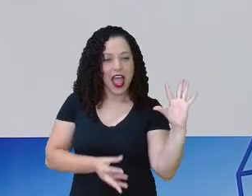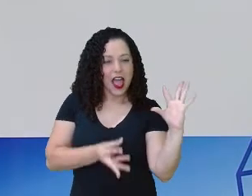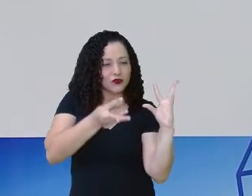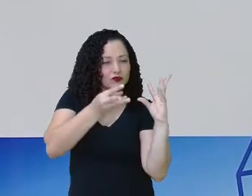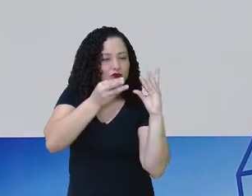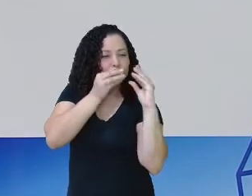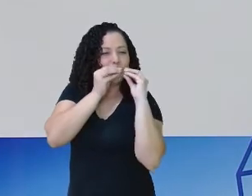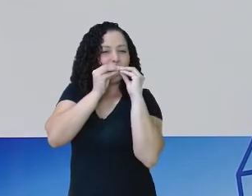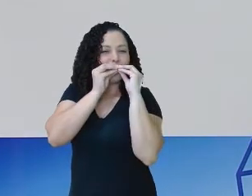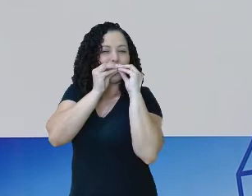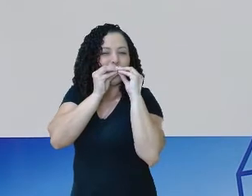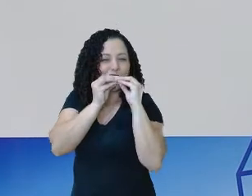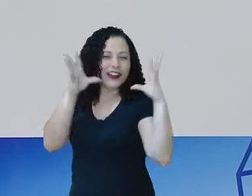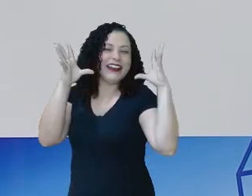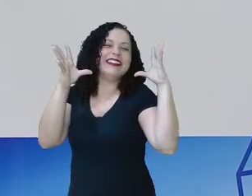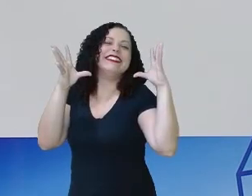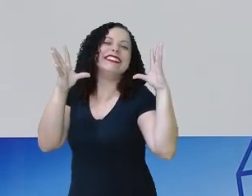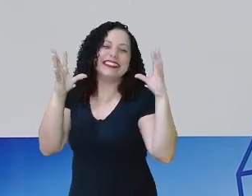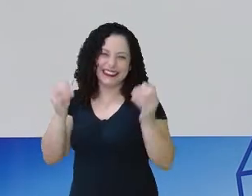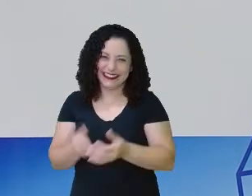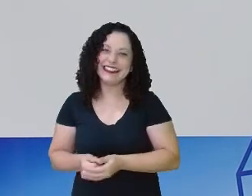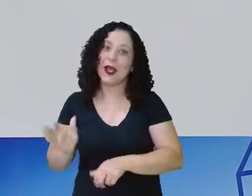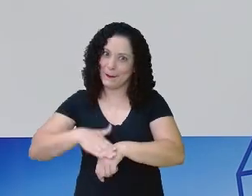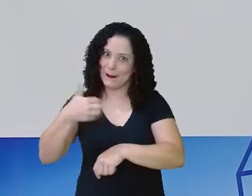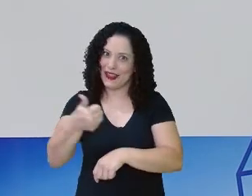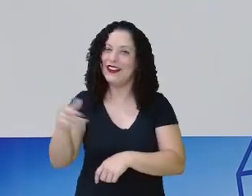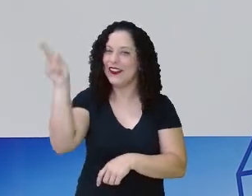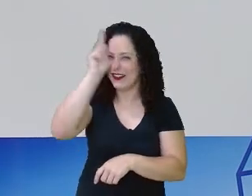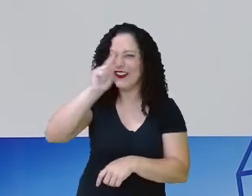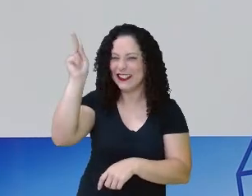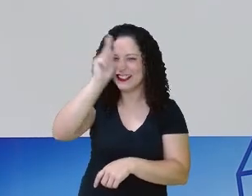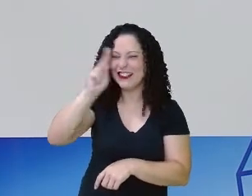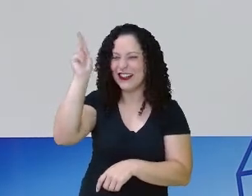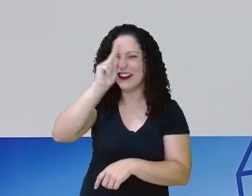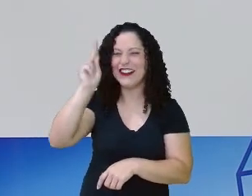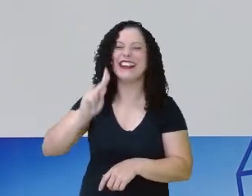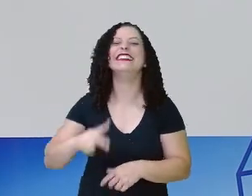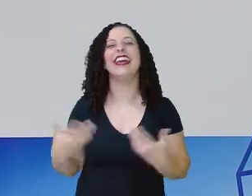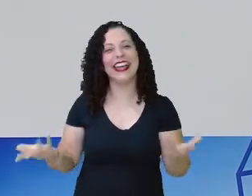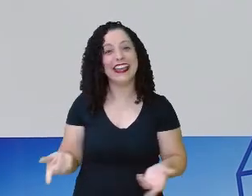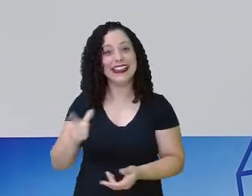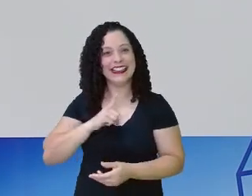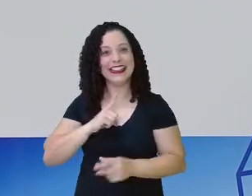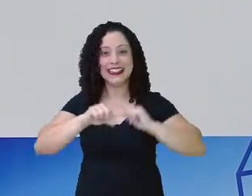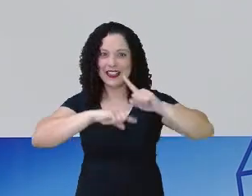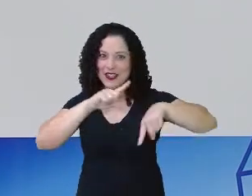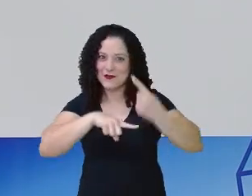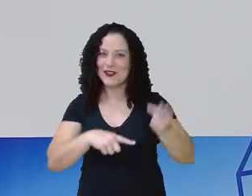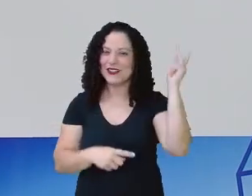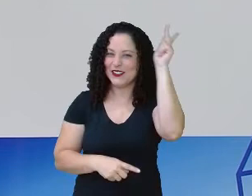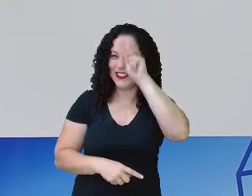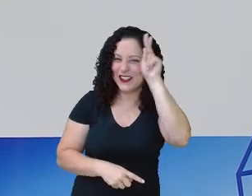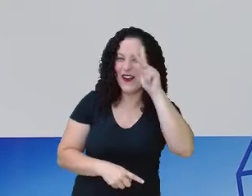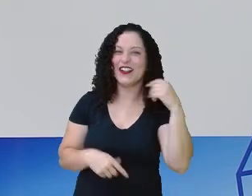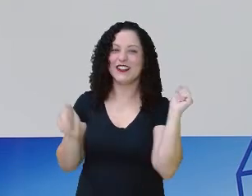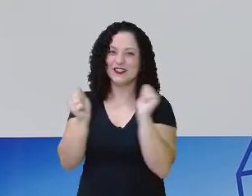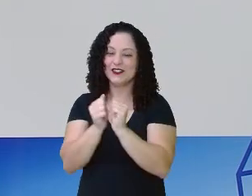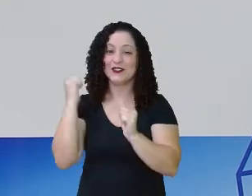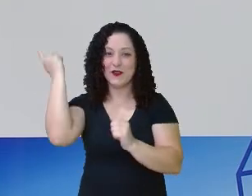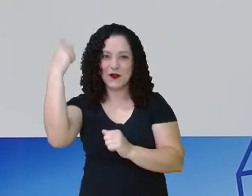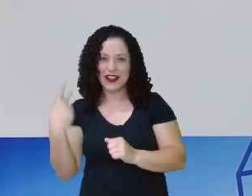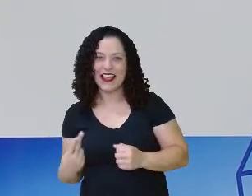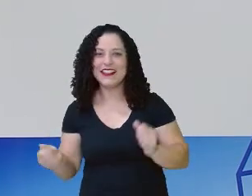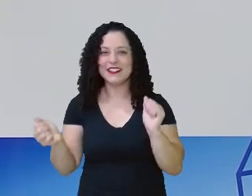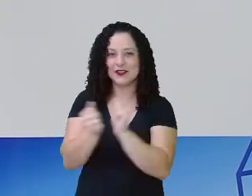é melhor do que o solavanco para a maçã sair, né? Nossa princesa Branca de Neve Kézia. Depois vai fazer uma história aqui com Kézia, com a professora Kedma, com a torta